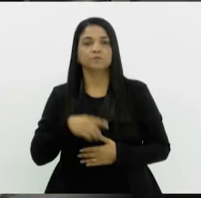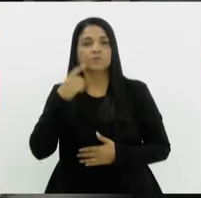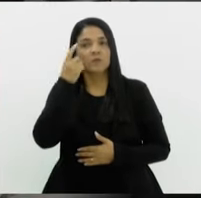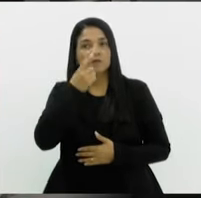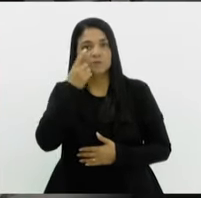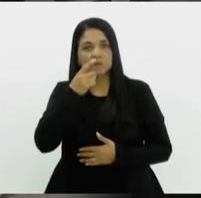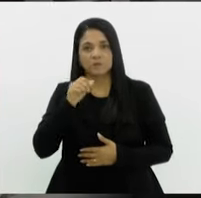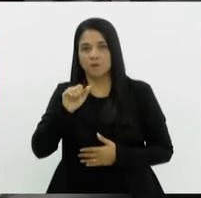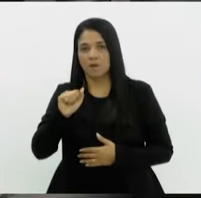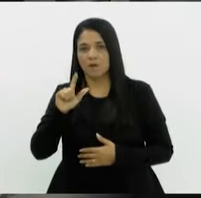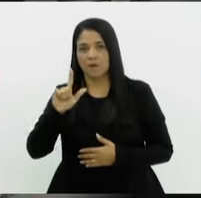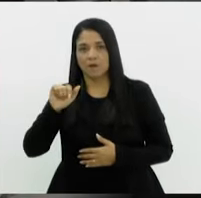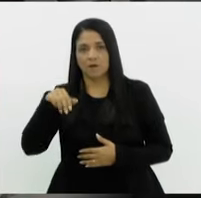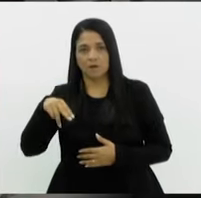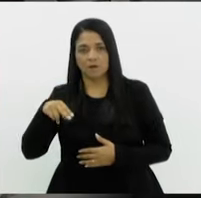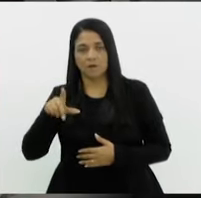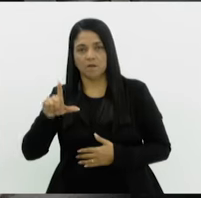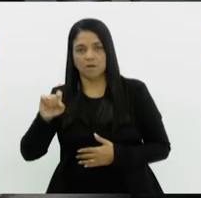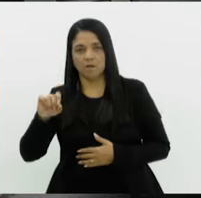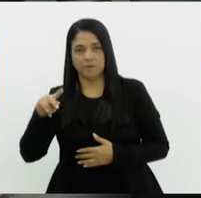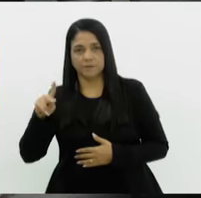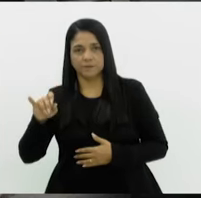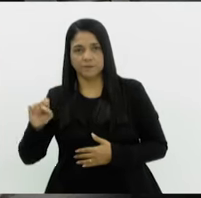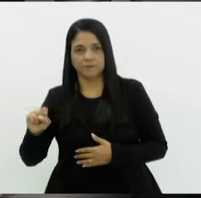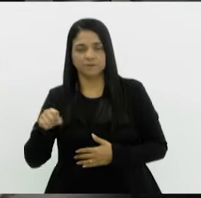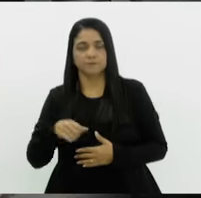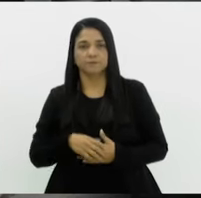Deputado Alan Lopes, por favor.